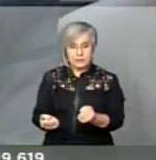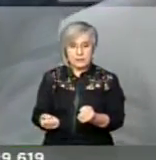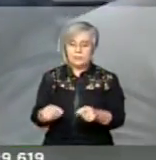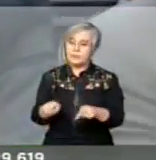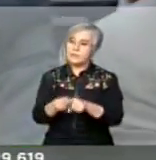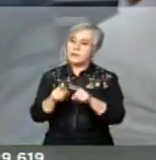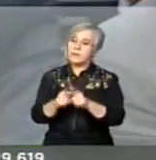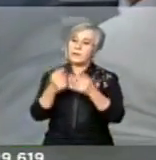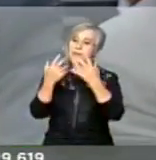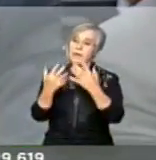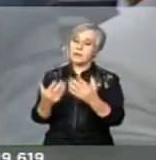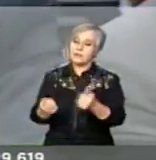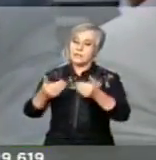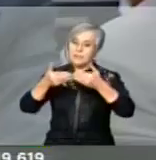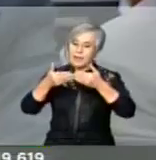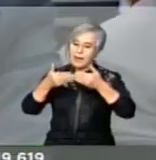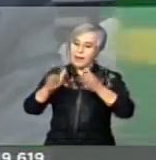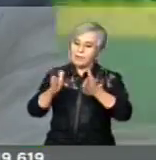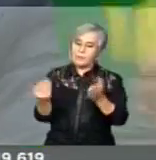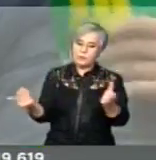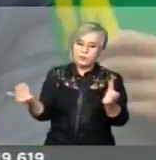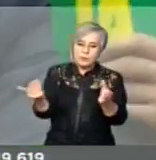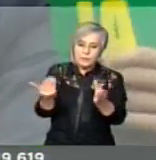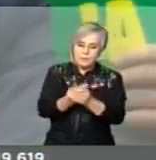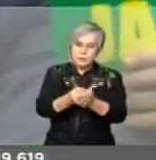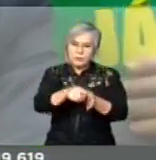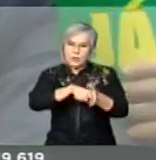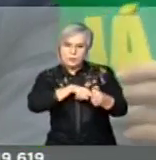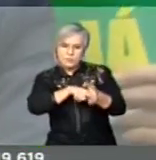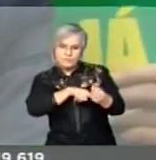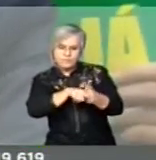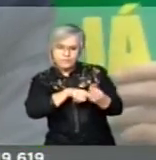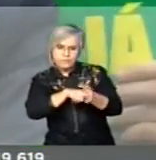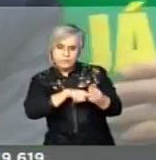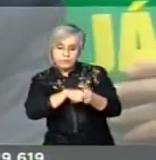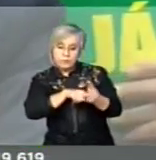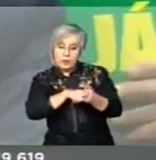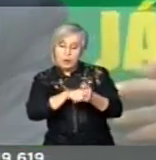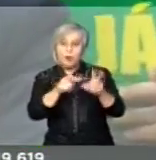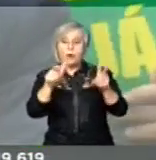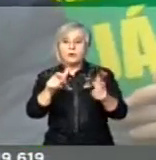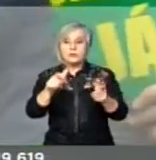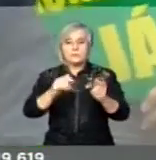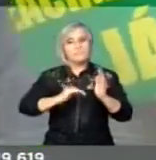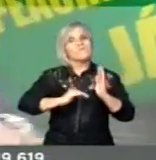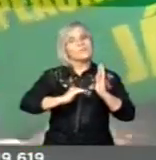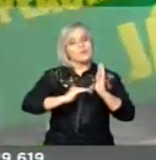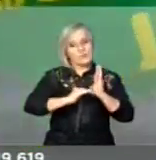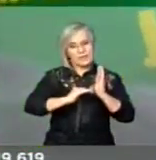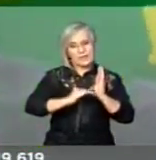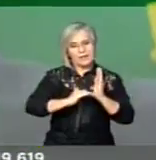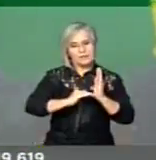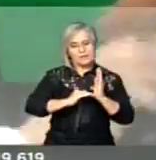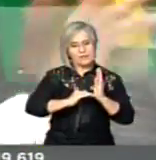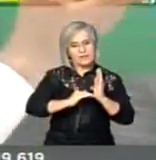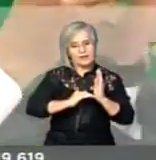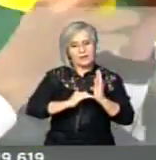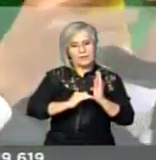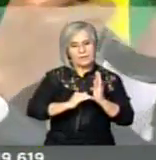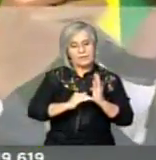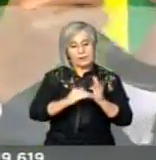a abertura de um processo investigativo lá no Senado Federal, onde sabiamente